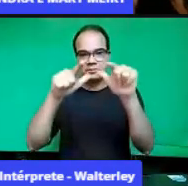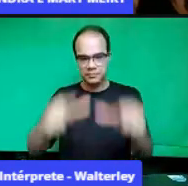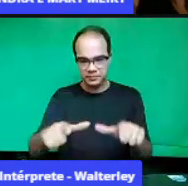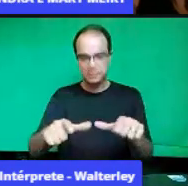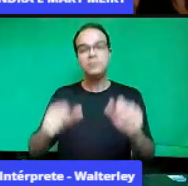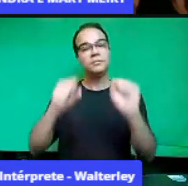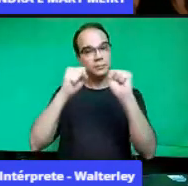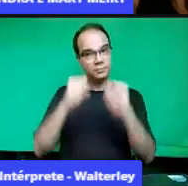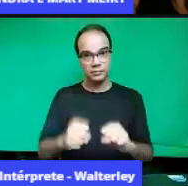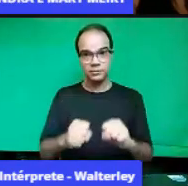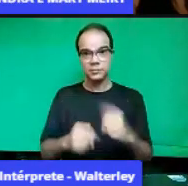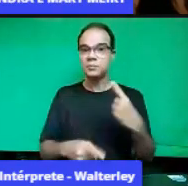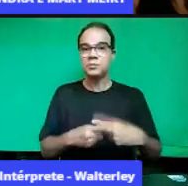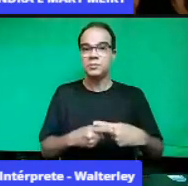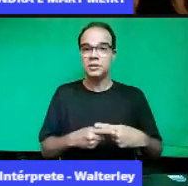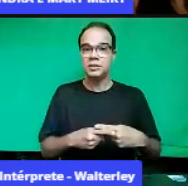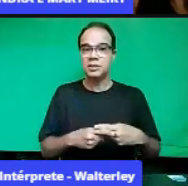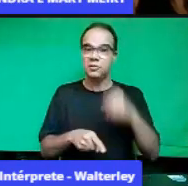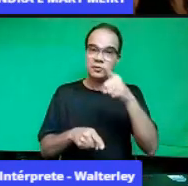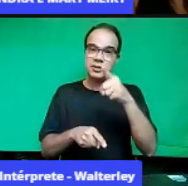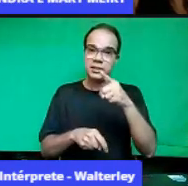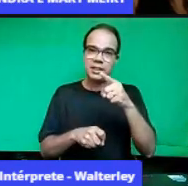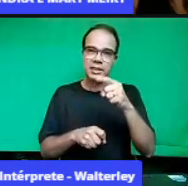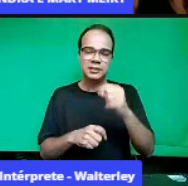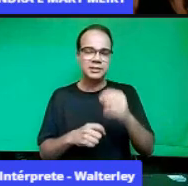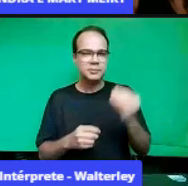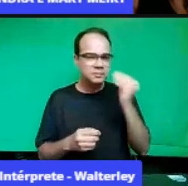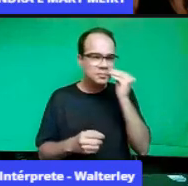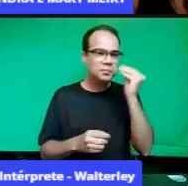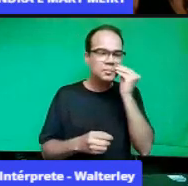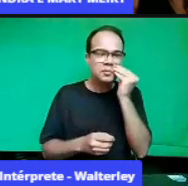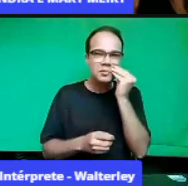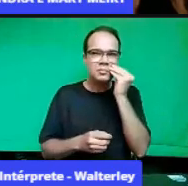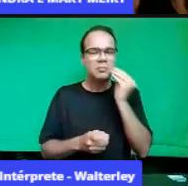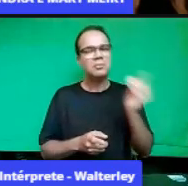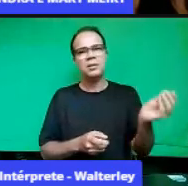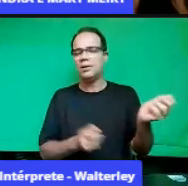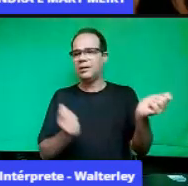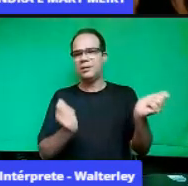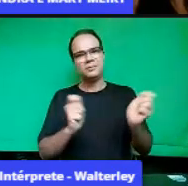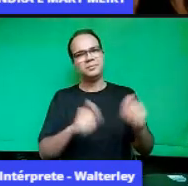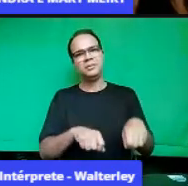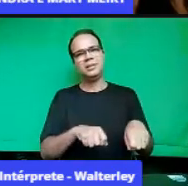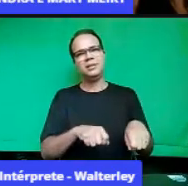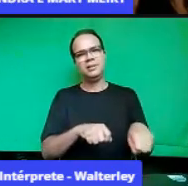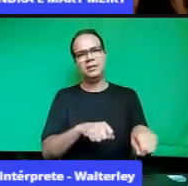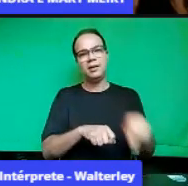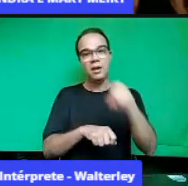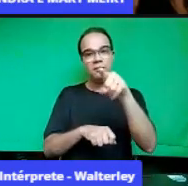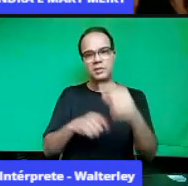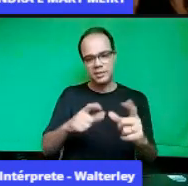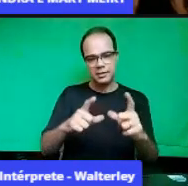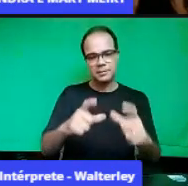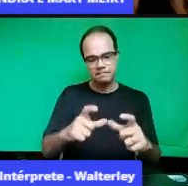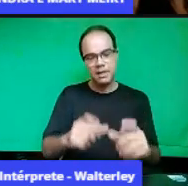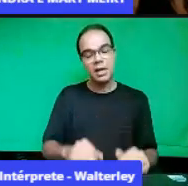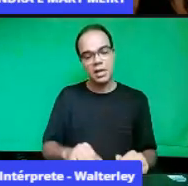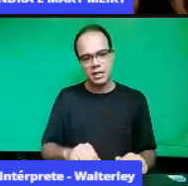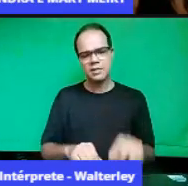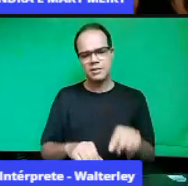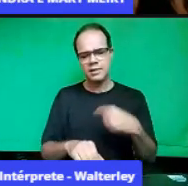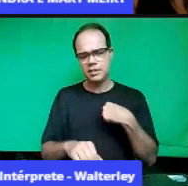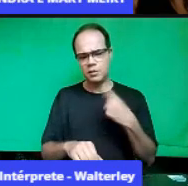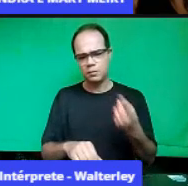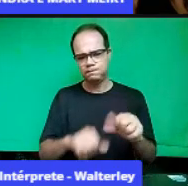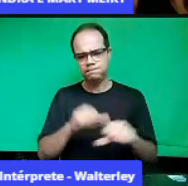ali. Sim, então, você fazer um registro fiel que vai servir na realidade como parâmetro para você avaliar todo o trabalho que você